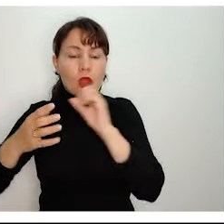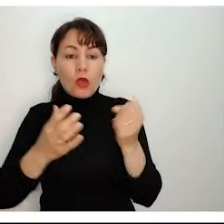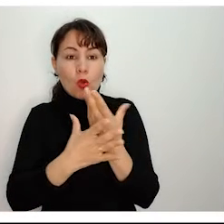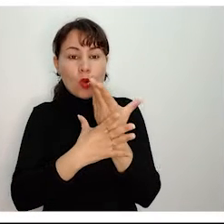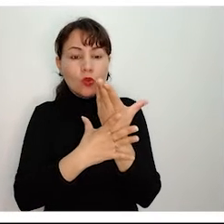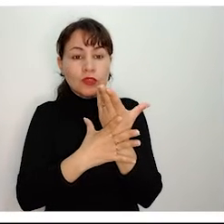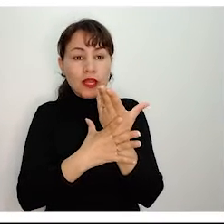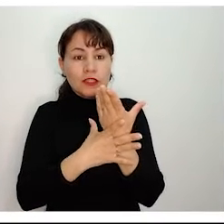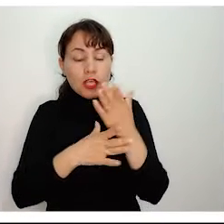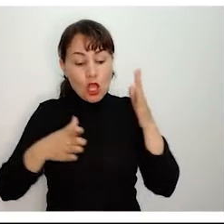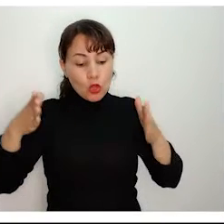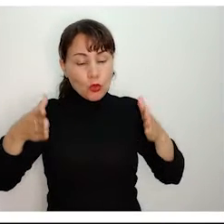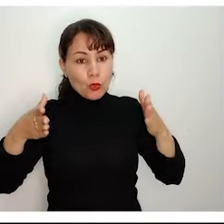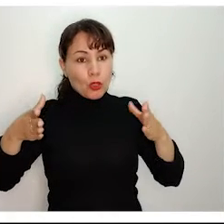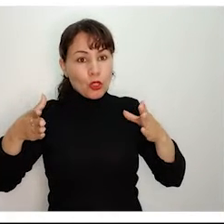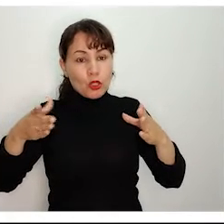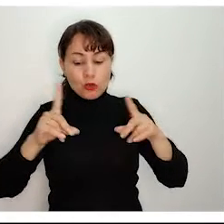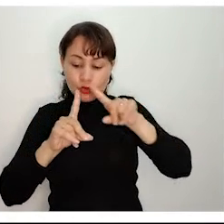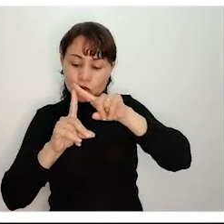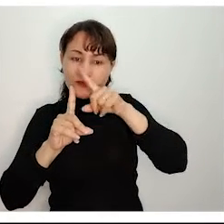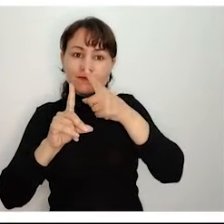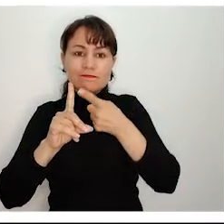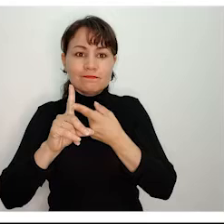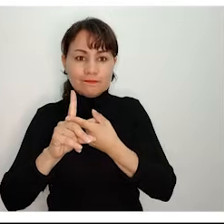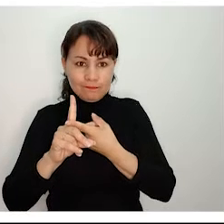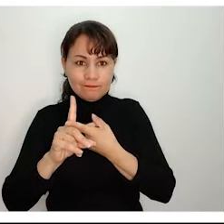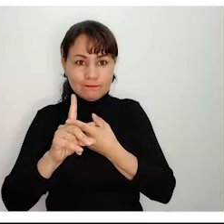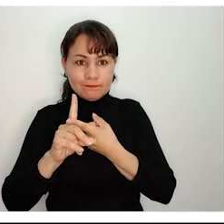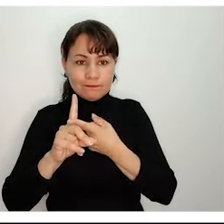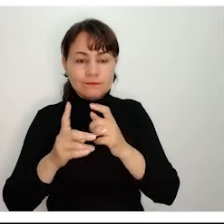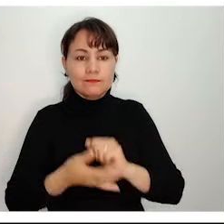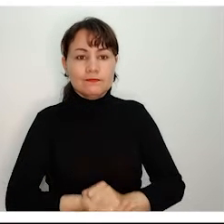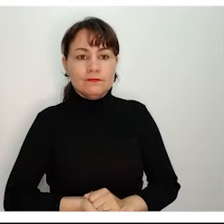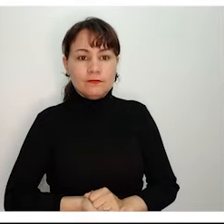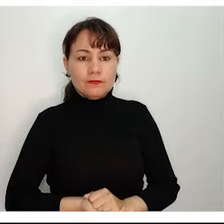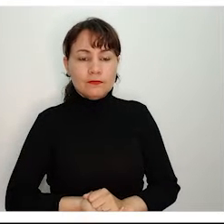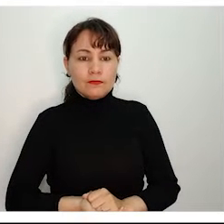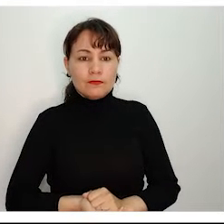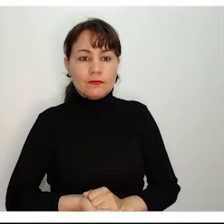acontece durante o período que nós estamos sendo gestados.